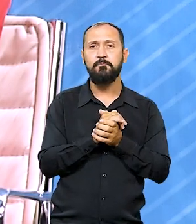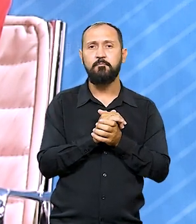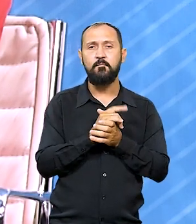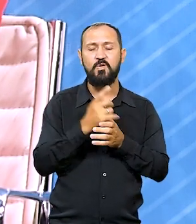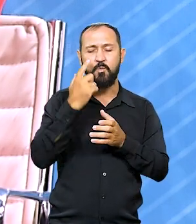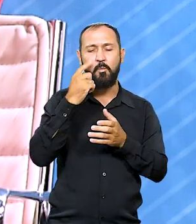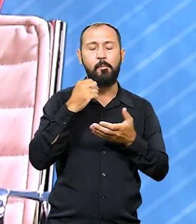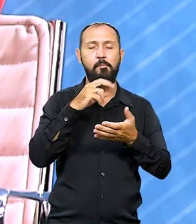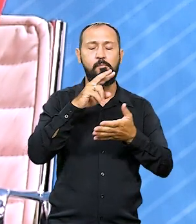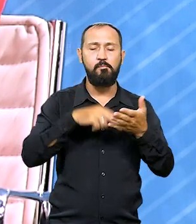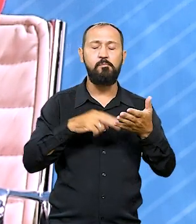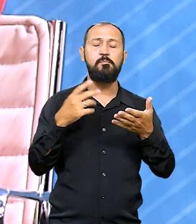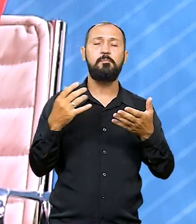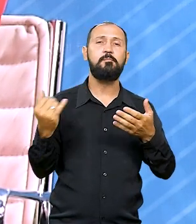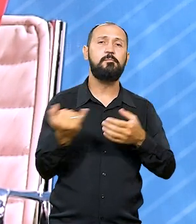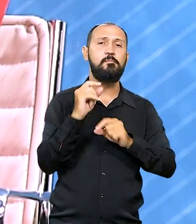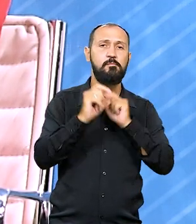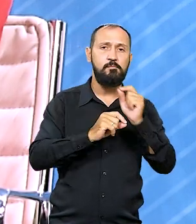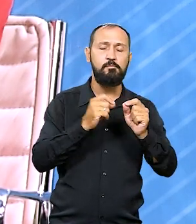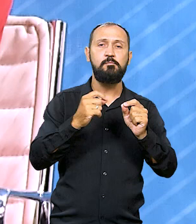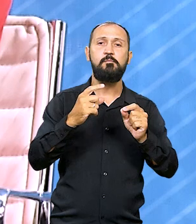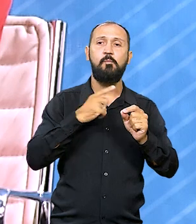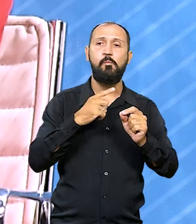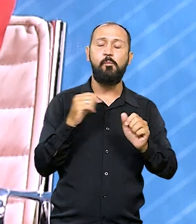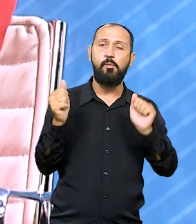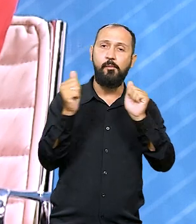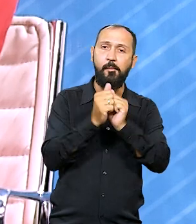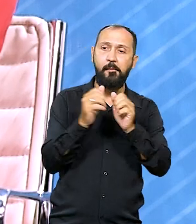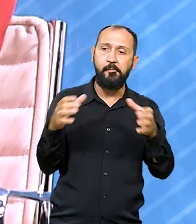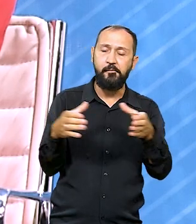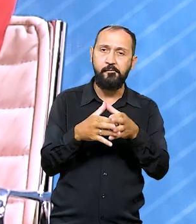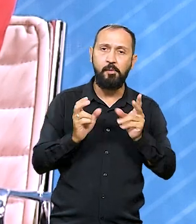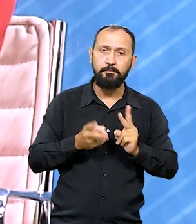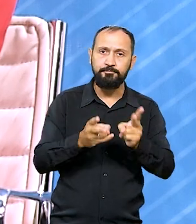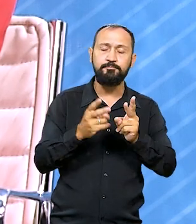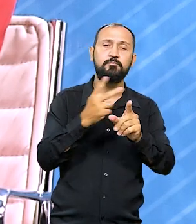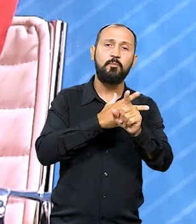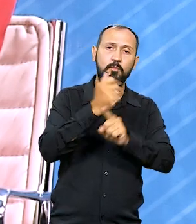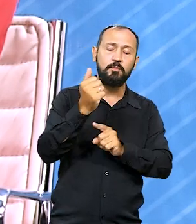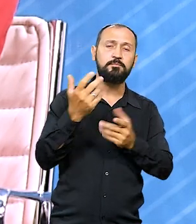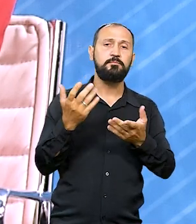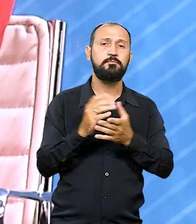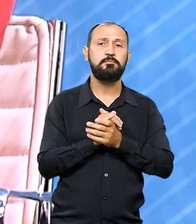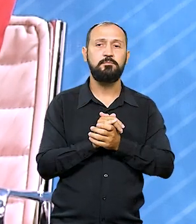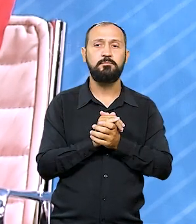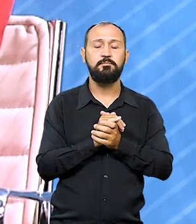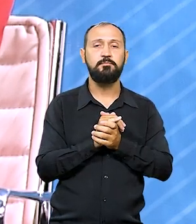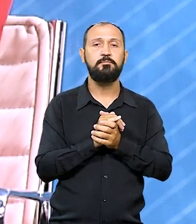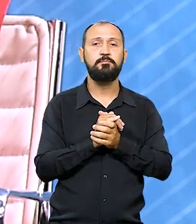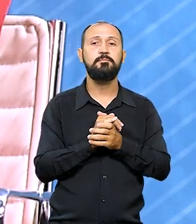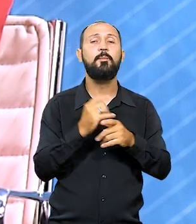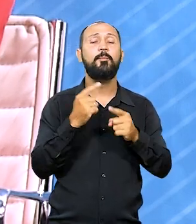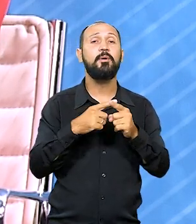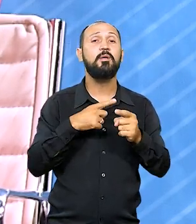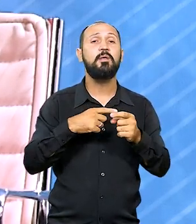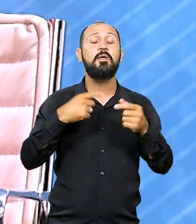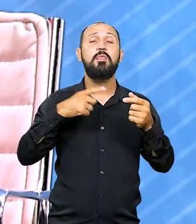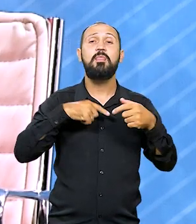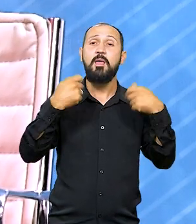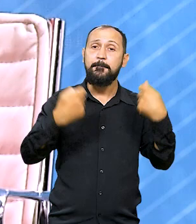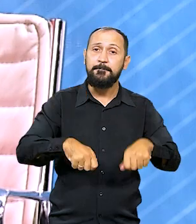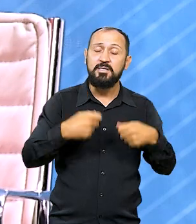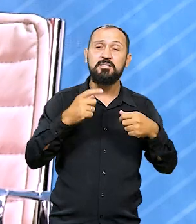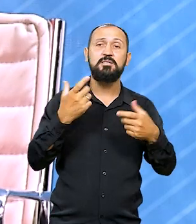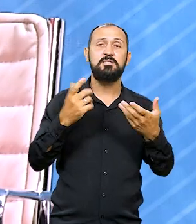das matérias muito importantes, né? Sim. Então, assim, tê-la como uma comissão permanente é uma conquista muito grande, porque há